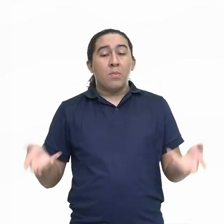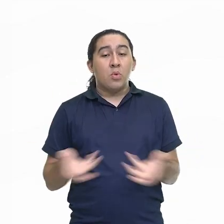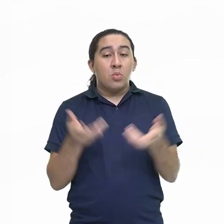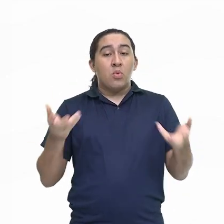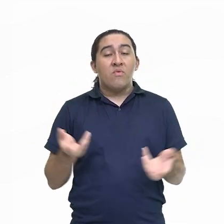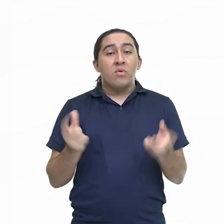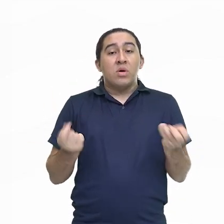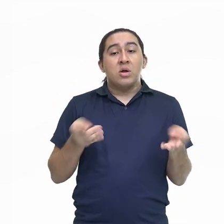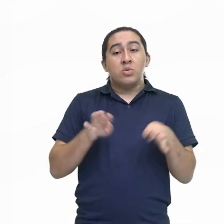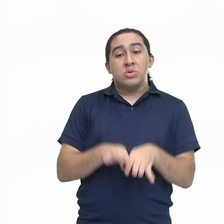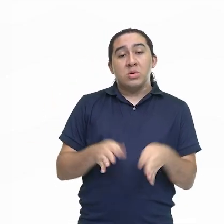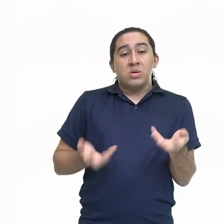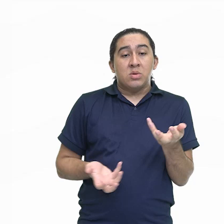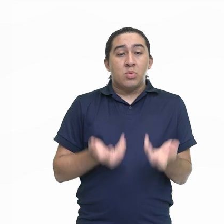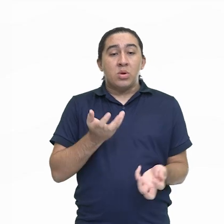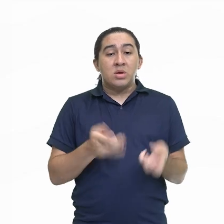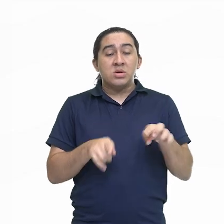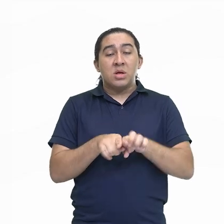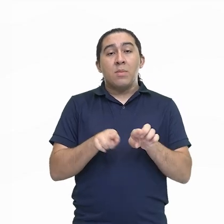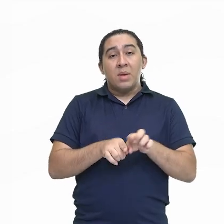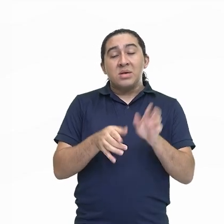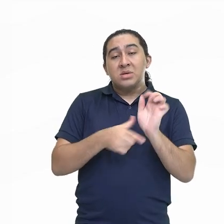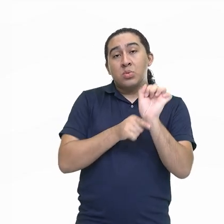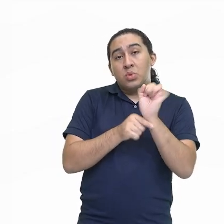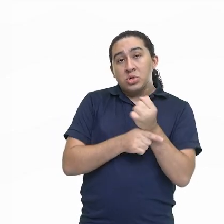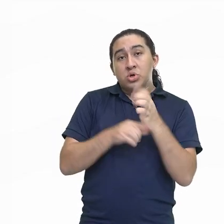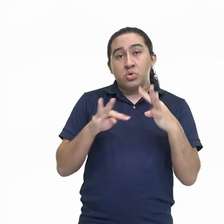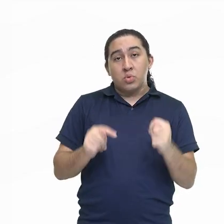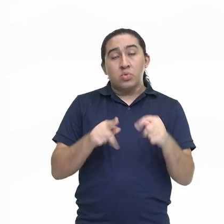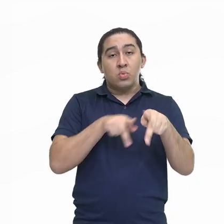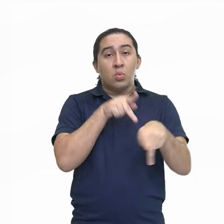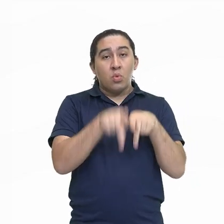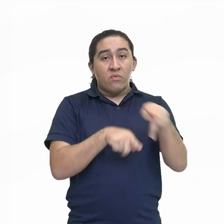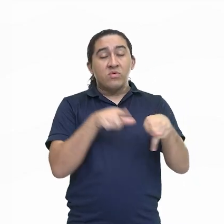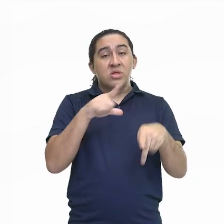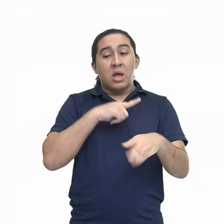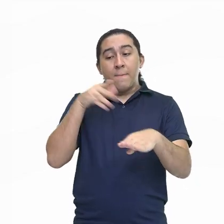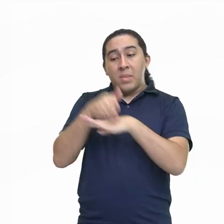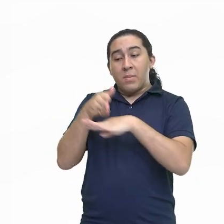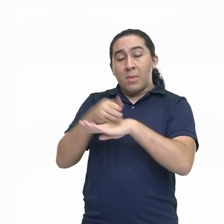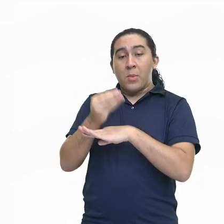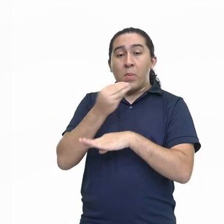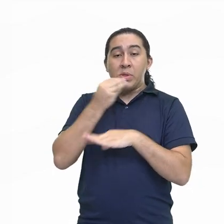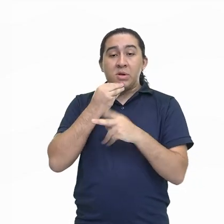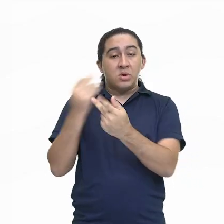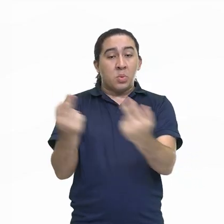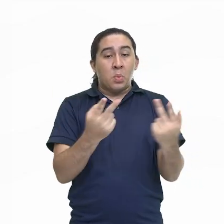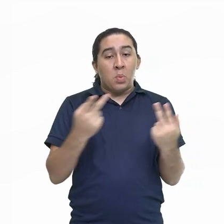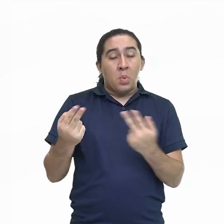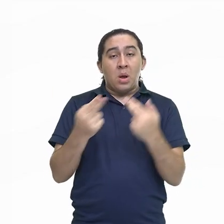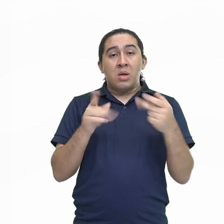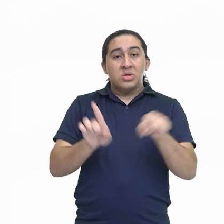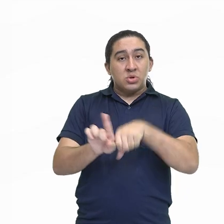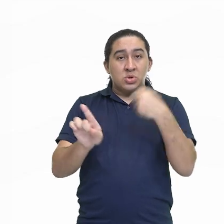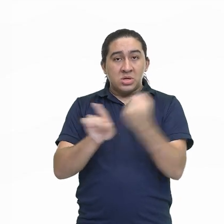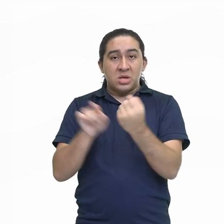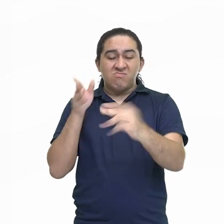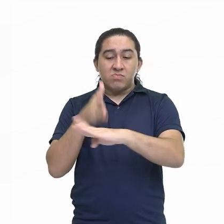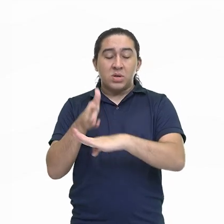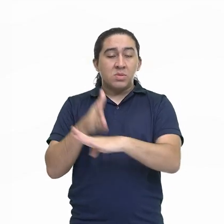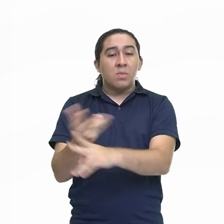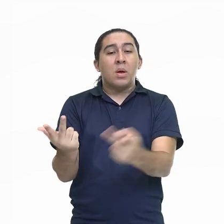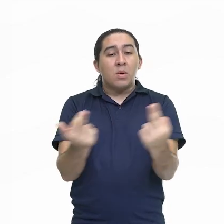a equidade, né? Garantindo que todos os grupos tenham acesso às oportunidades, recursos e participação plena na